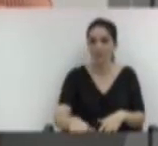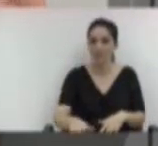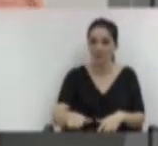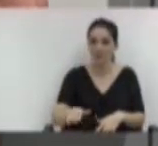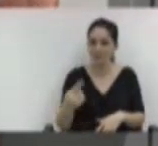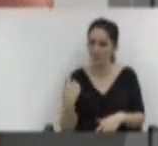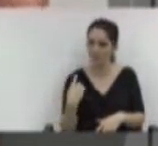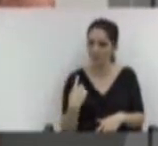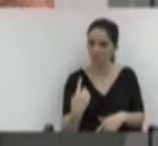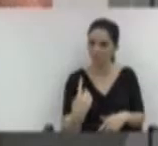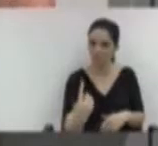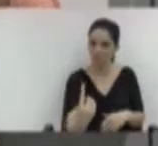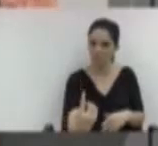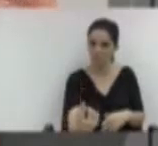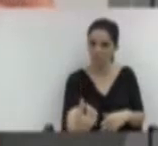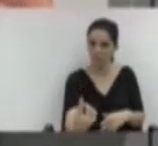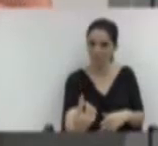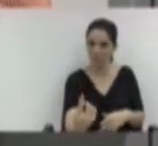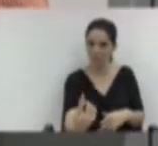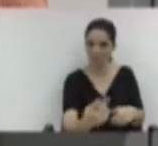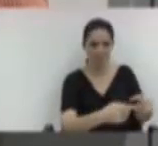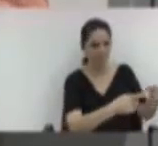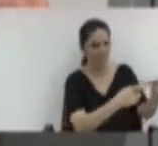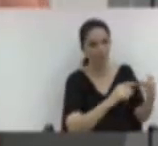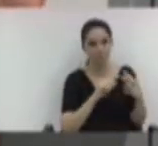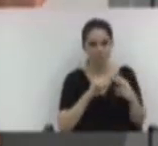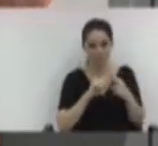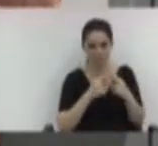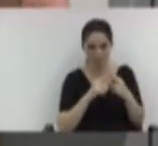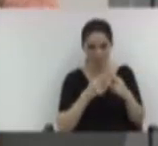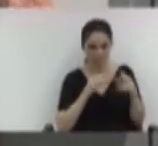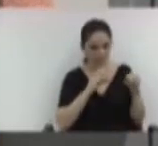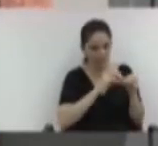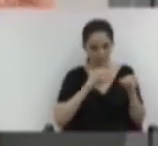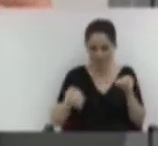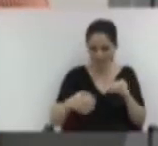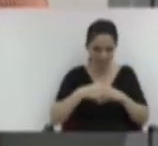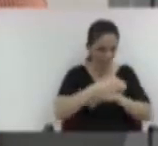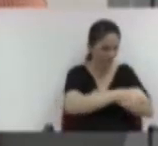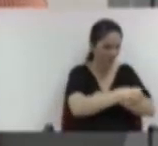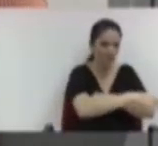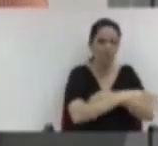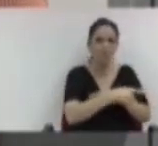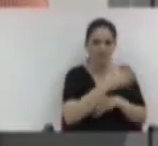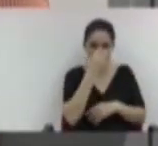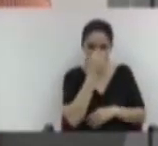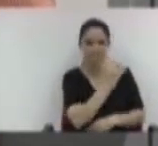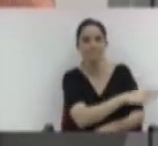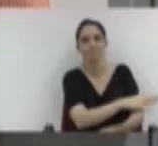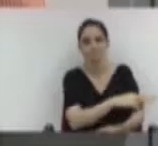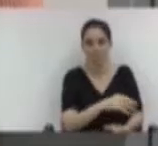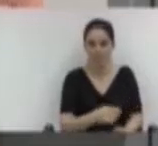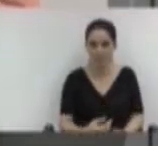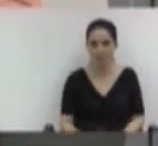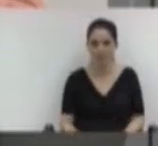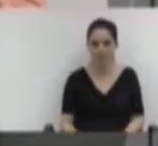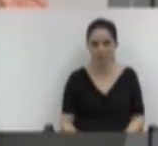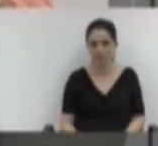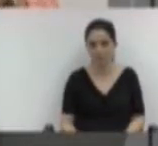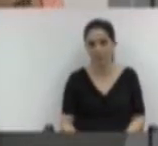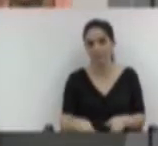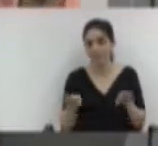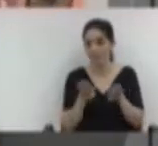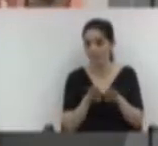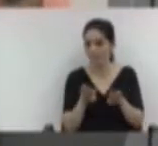passa e está fechado, mas as peças estão paradas, os carros estão, né, com um estado de abandono naquela região e